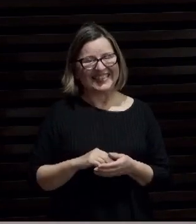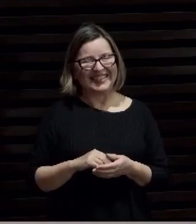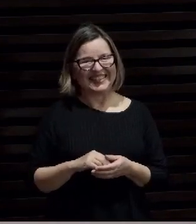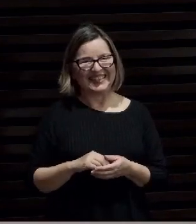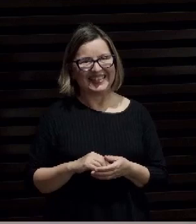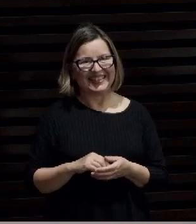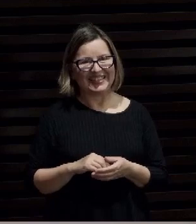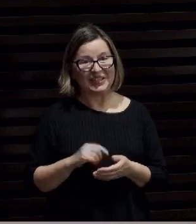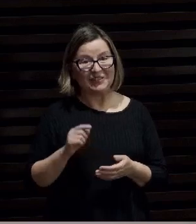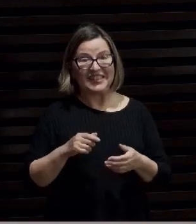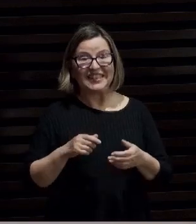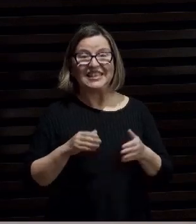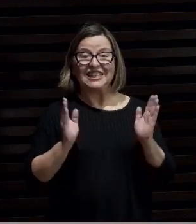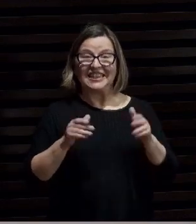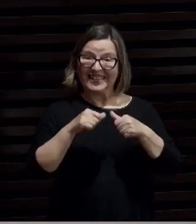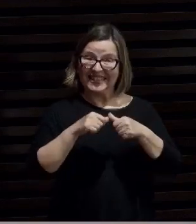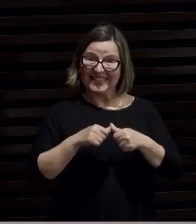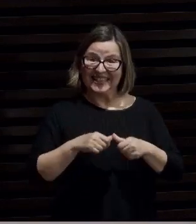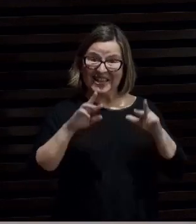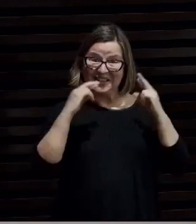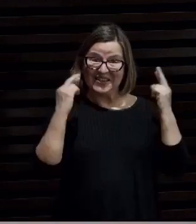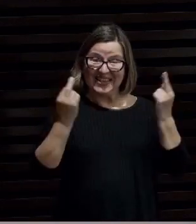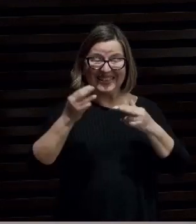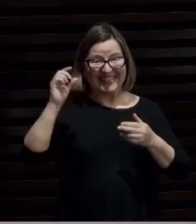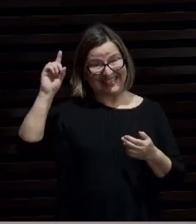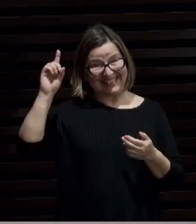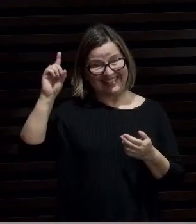Você já está no reino de Deus?